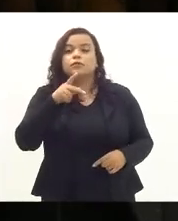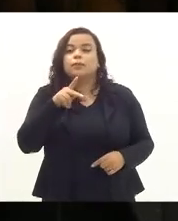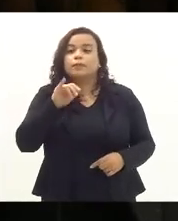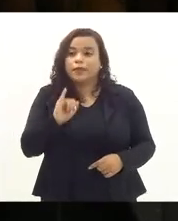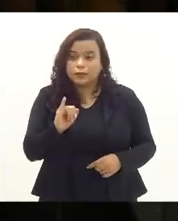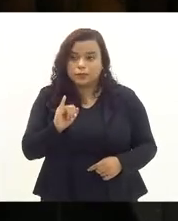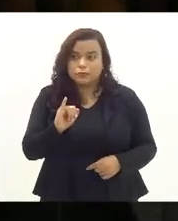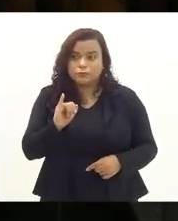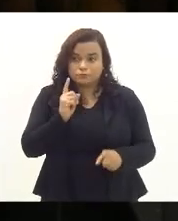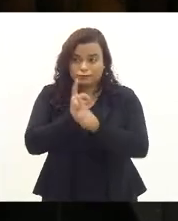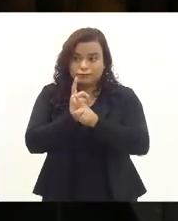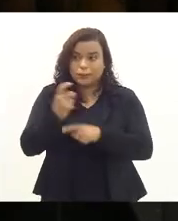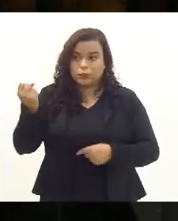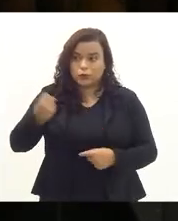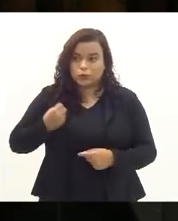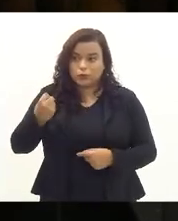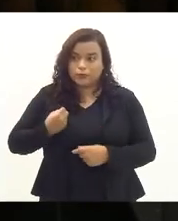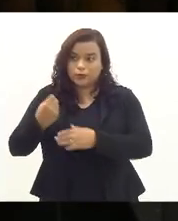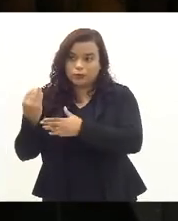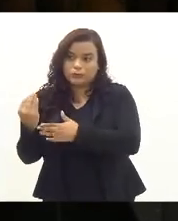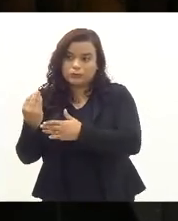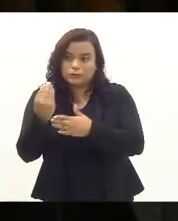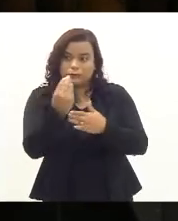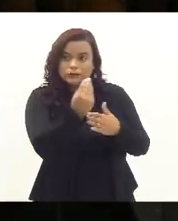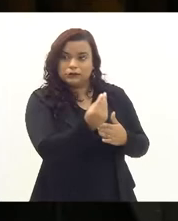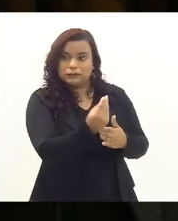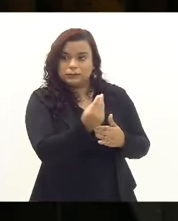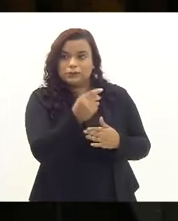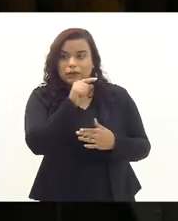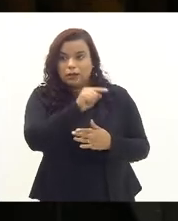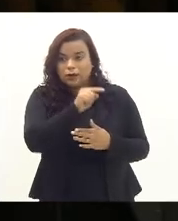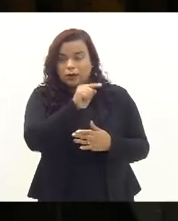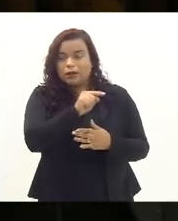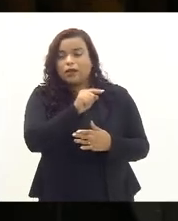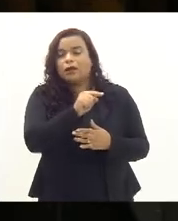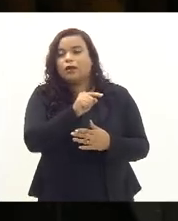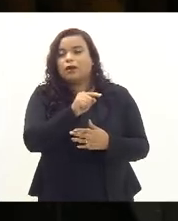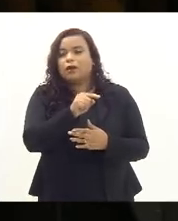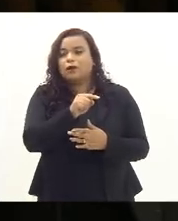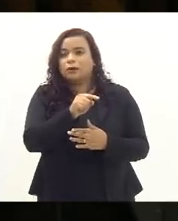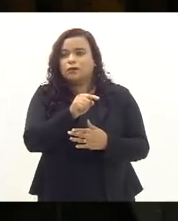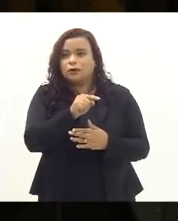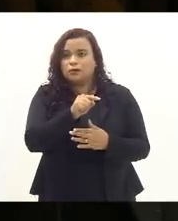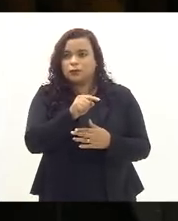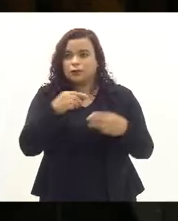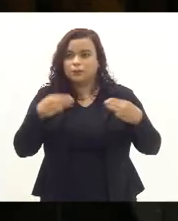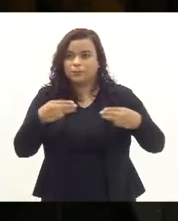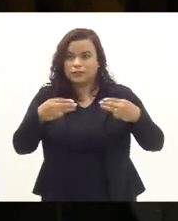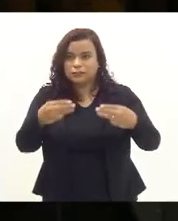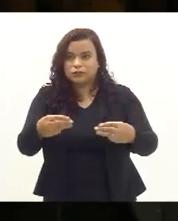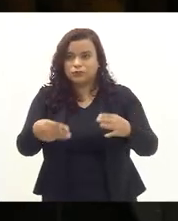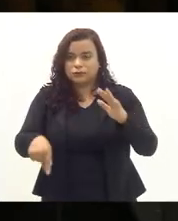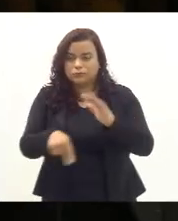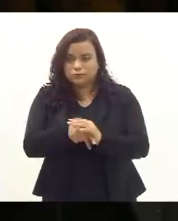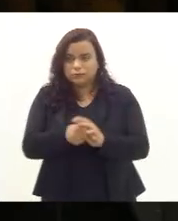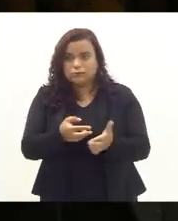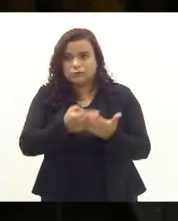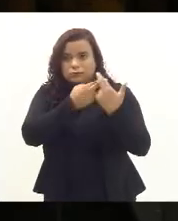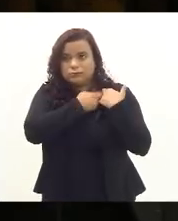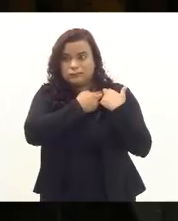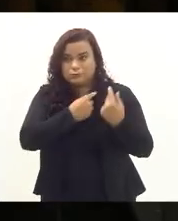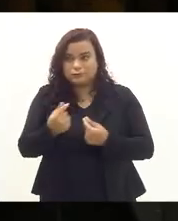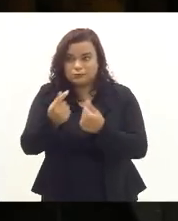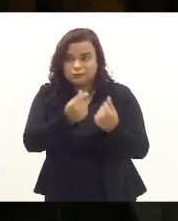o número que foi entregue pelo pela fazenda ao regime de recuperação fiscal a